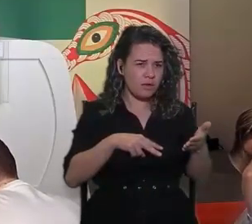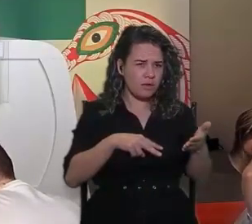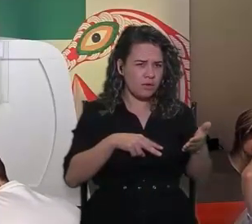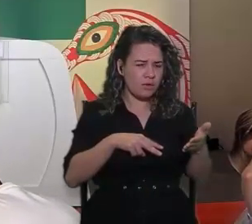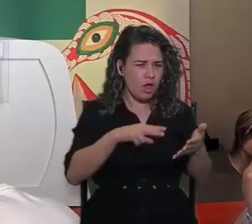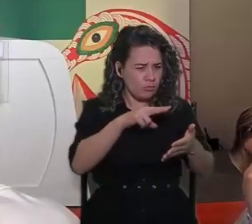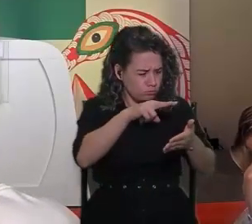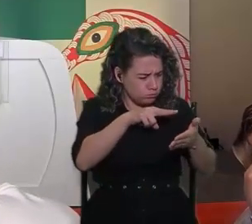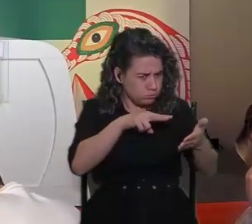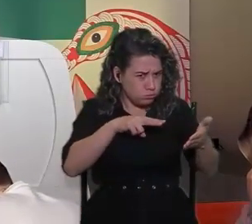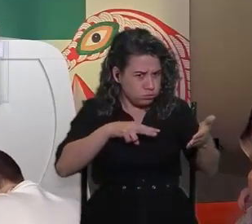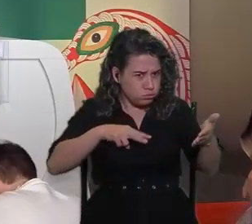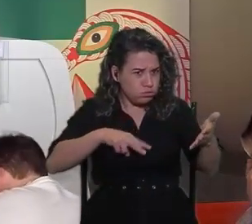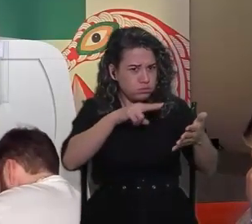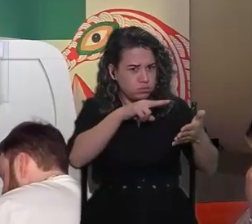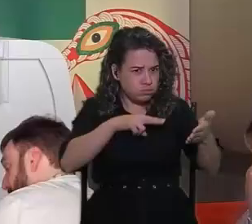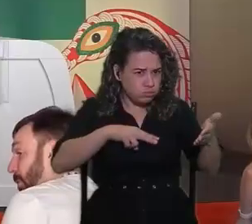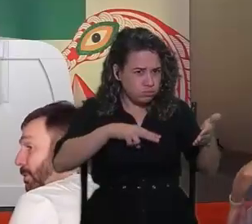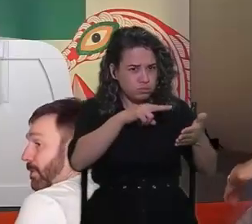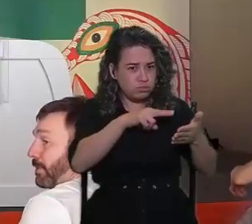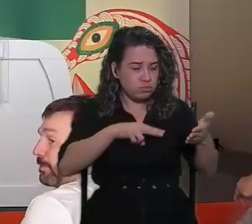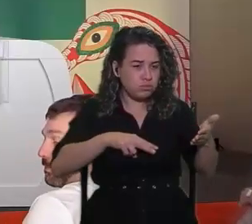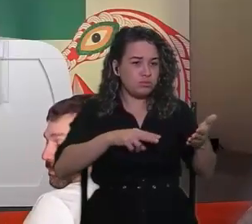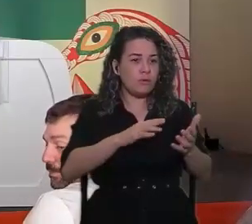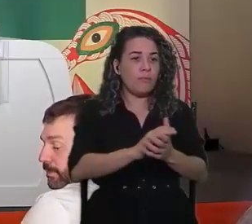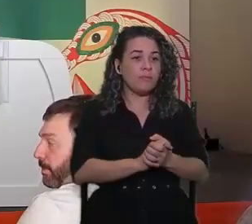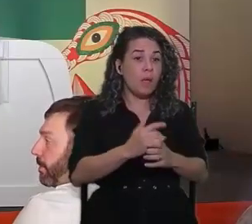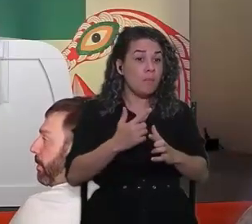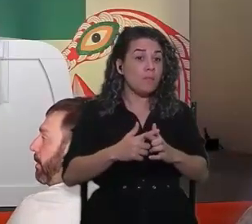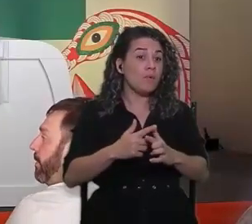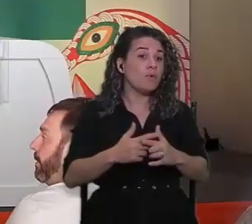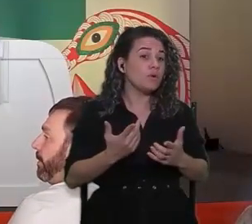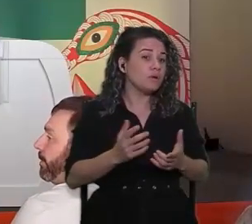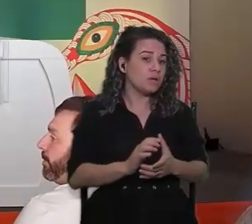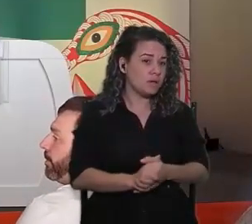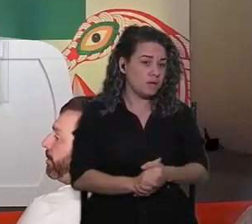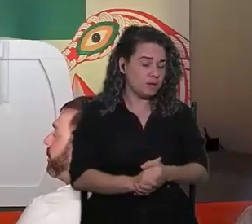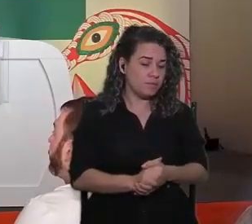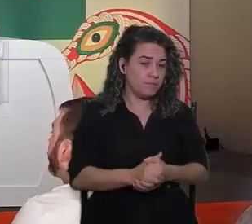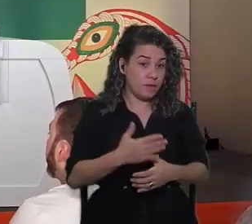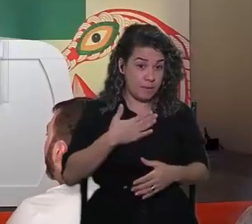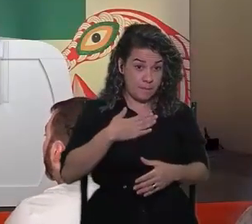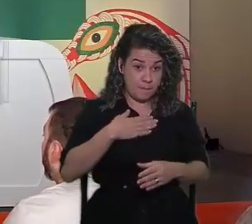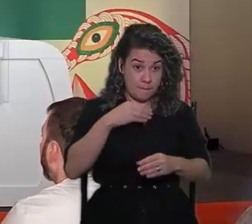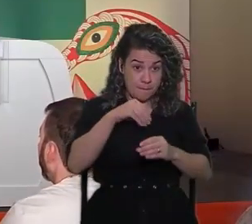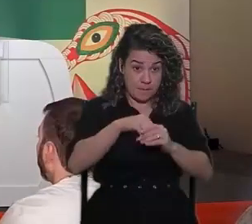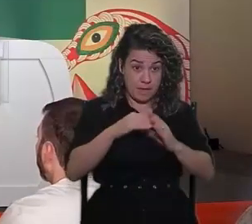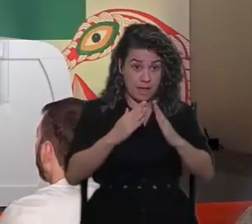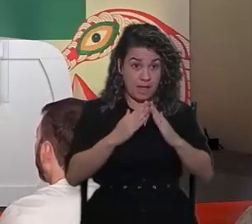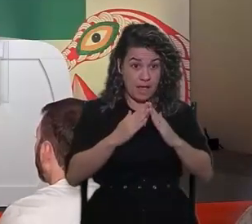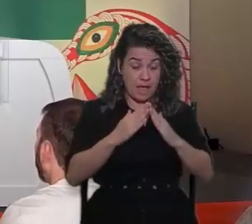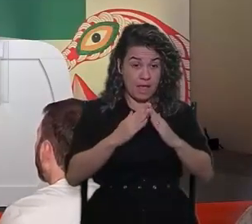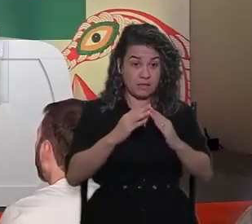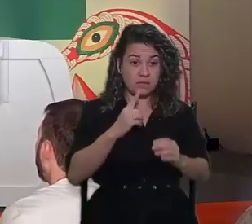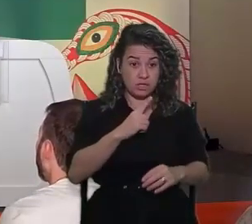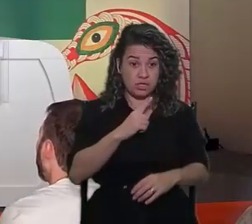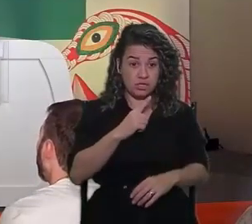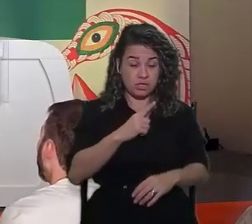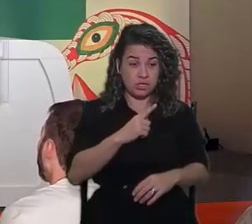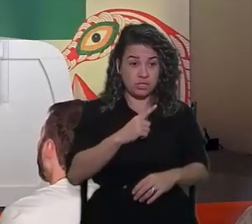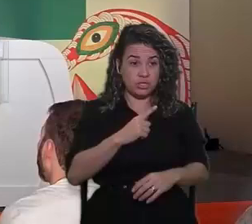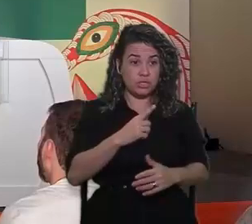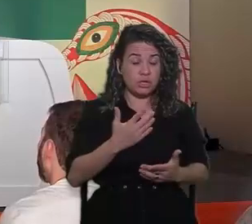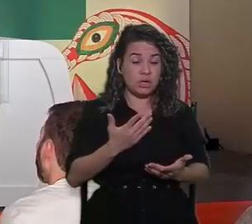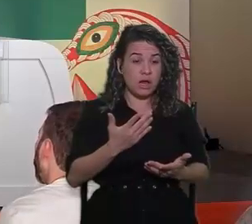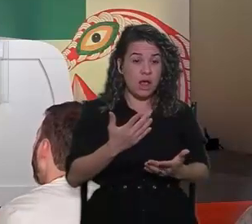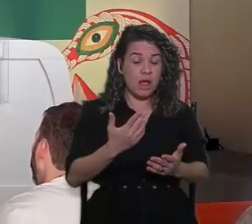obsessivamente, eu só leio o tanto que eu leio hoje, porque eu tive na minha casa mediação de leitura. Eu